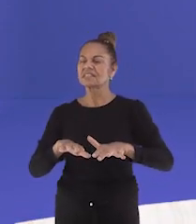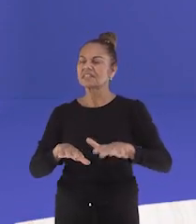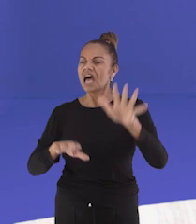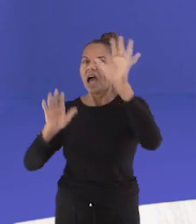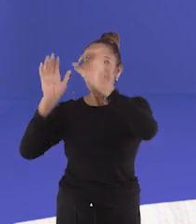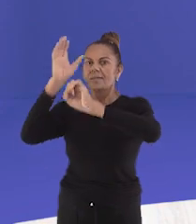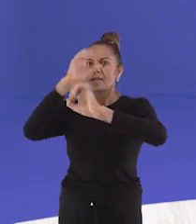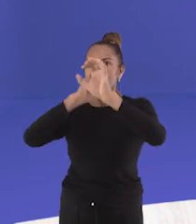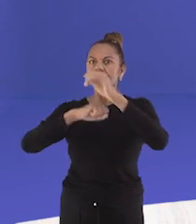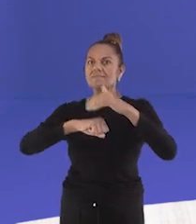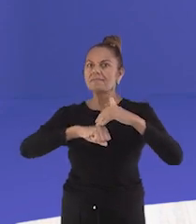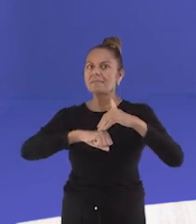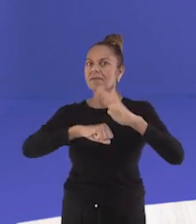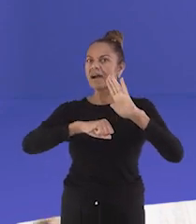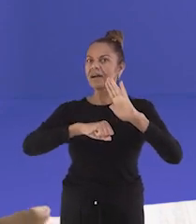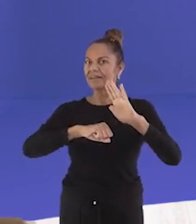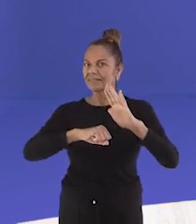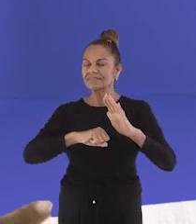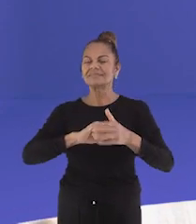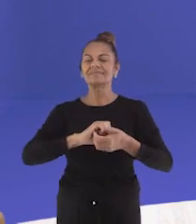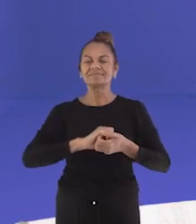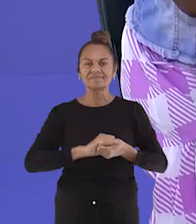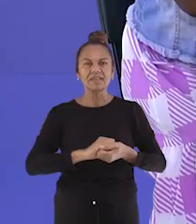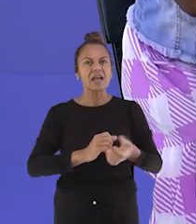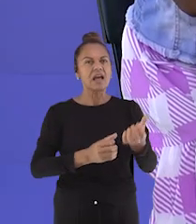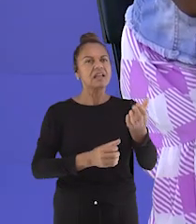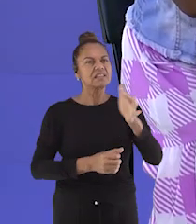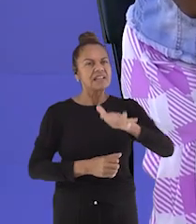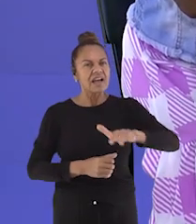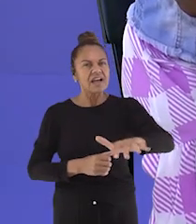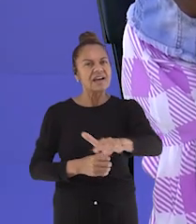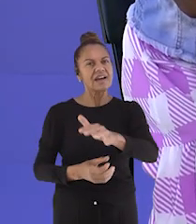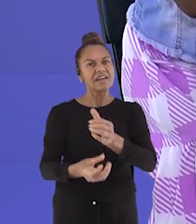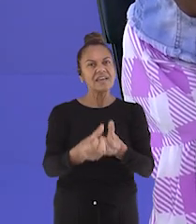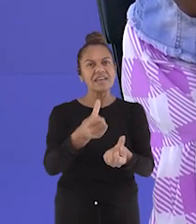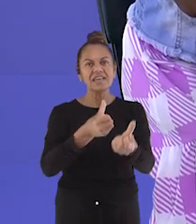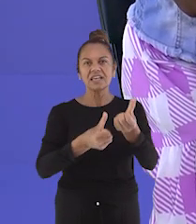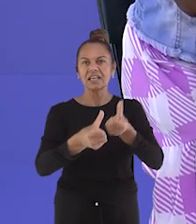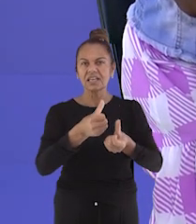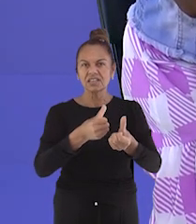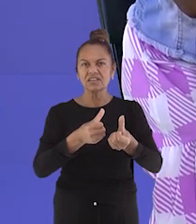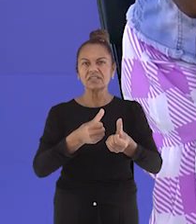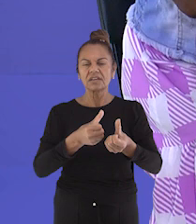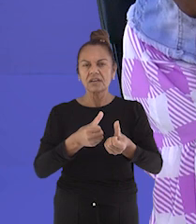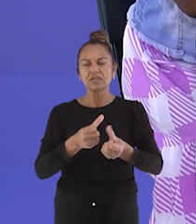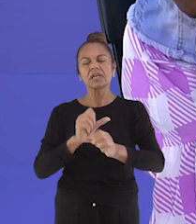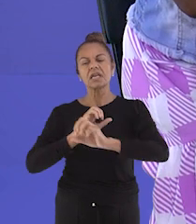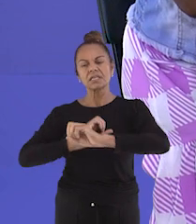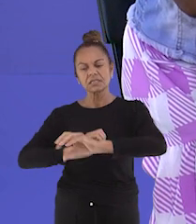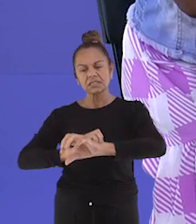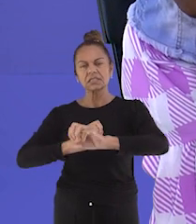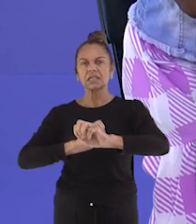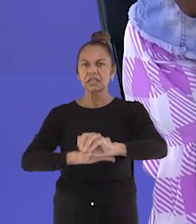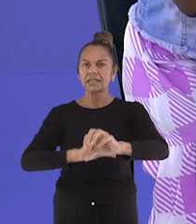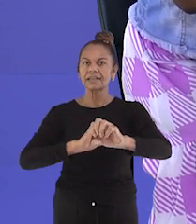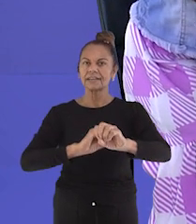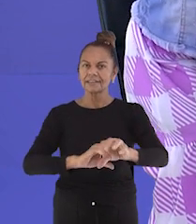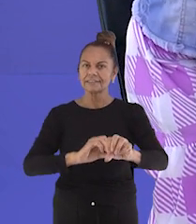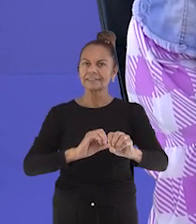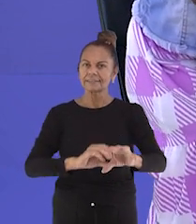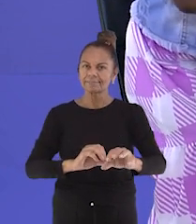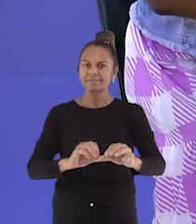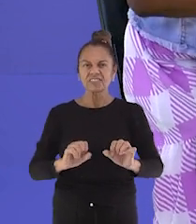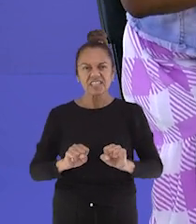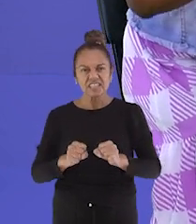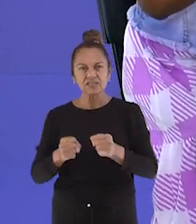aprendemos mais do que ensinamos, né, Elisa? É verdade. Com certeza. Com a EJA, então, você aprende muito. Você